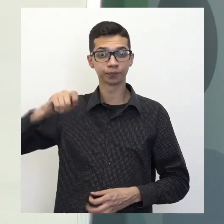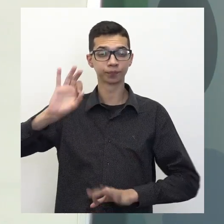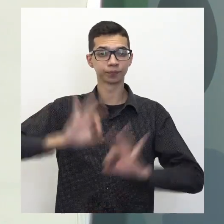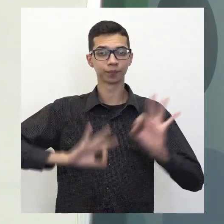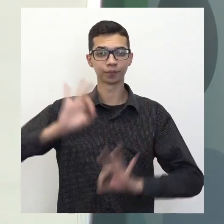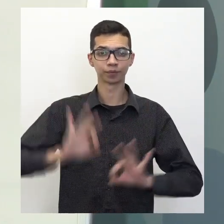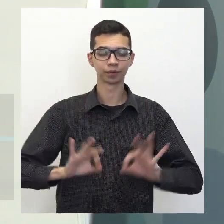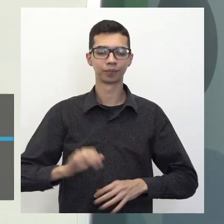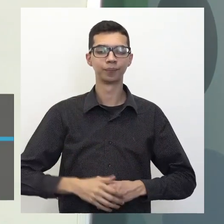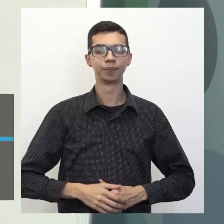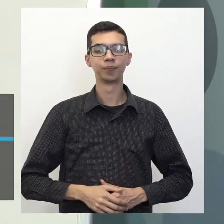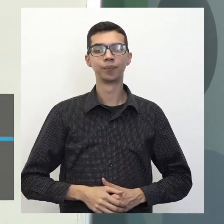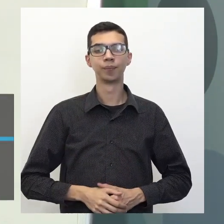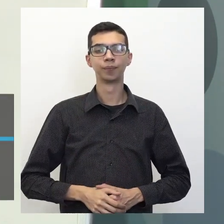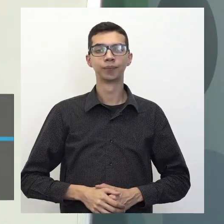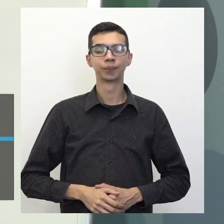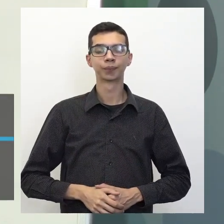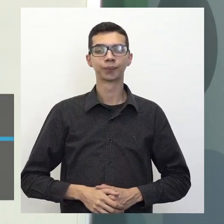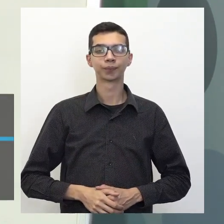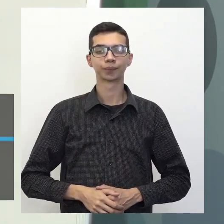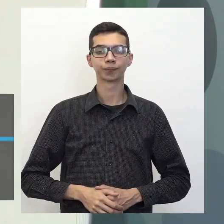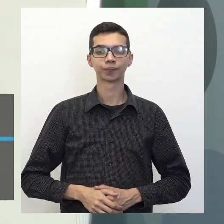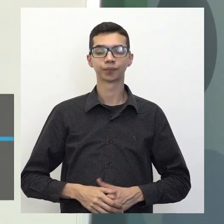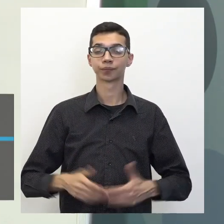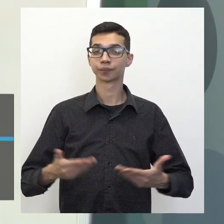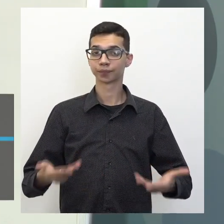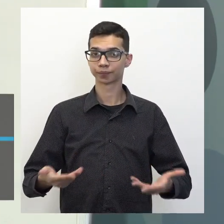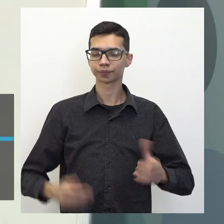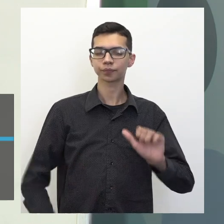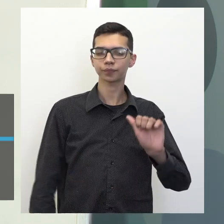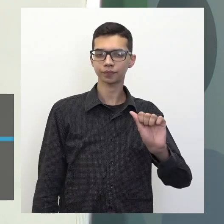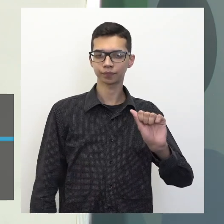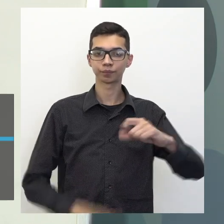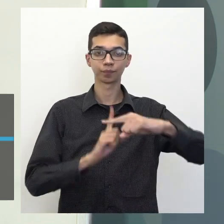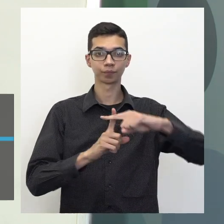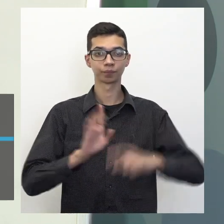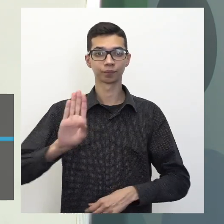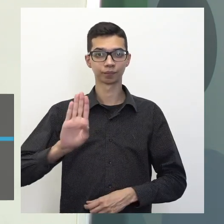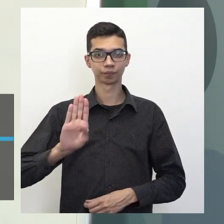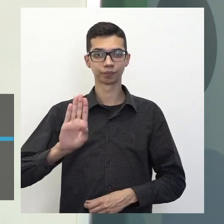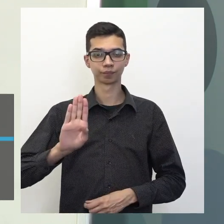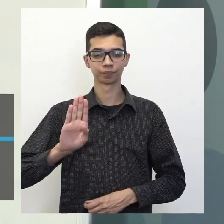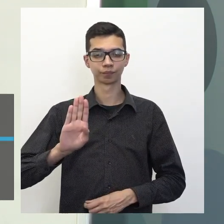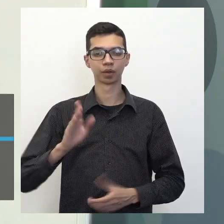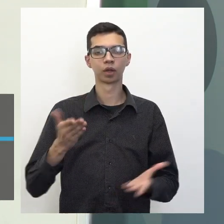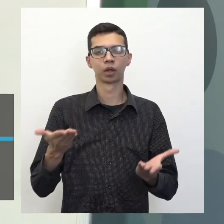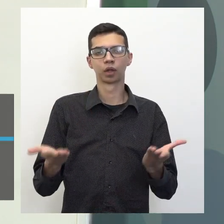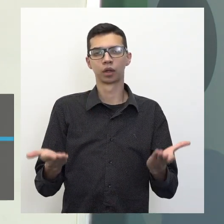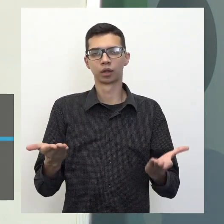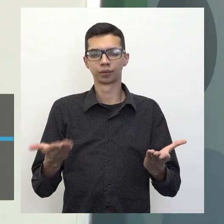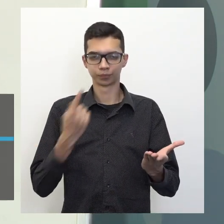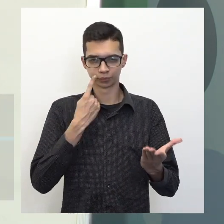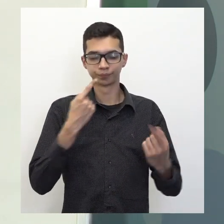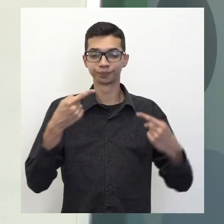Eu tenho lá A mais B, que está em equilíbrio, com